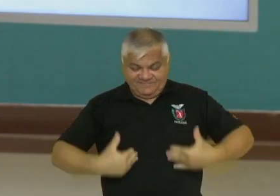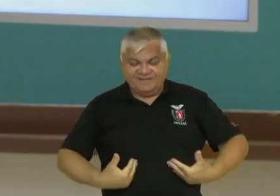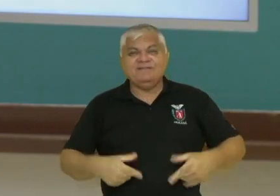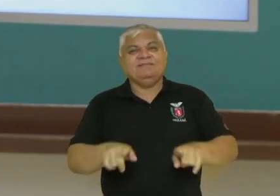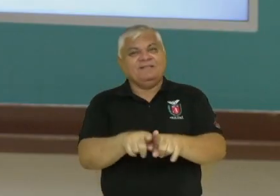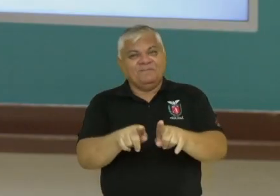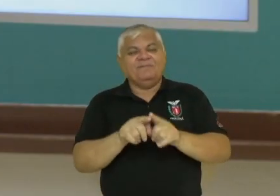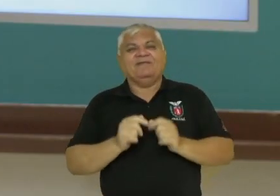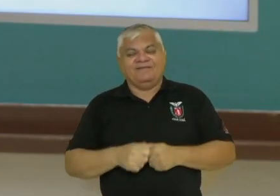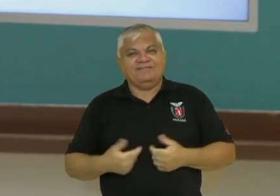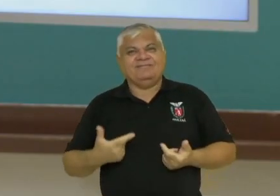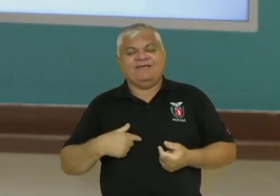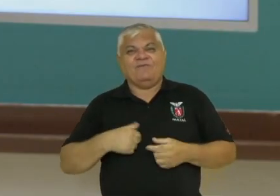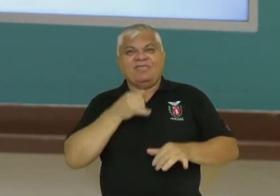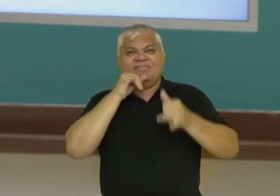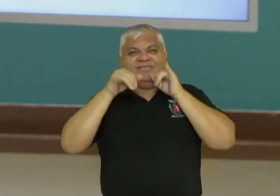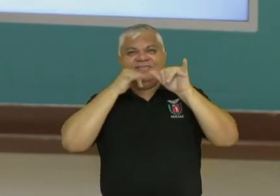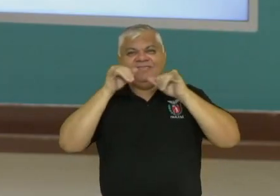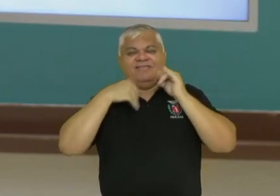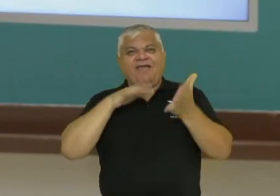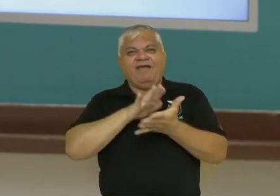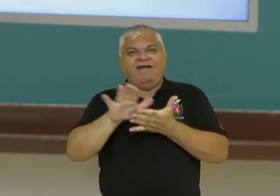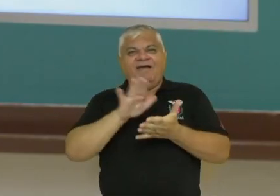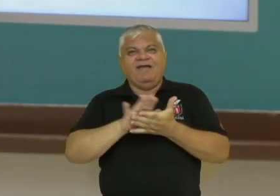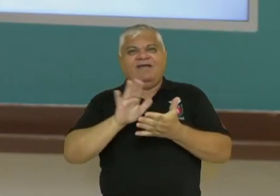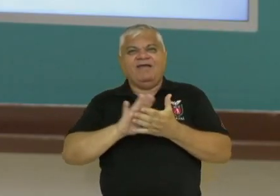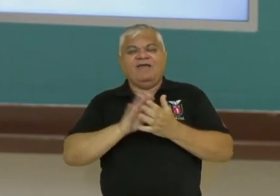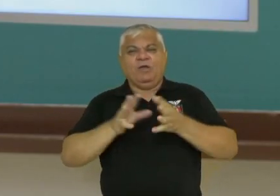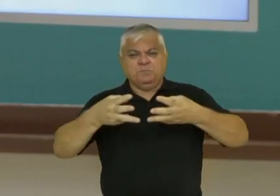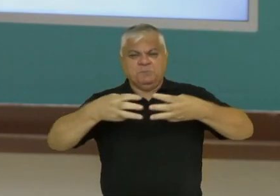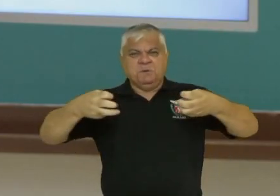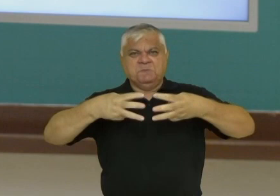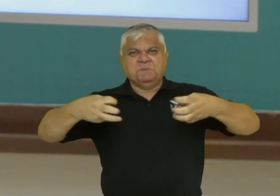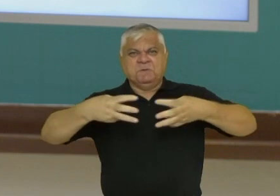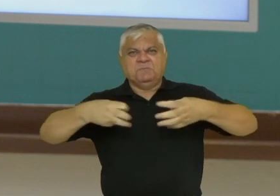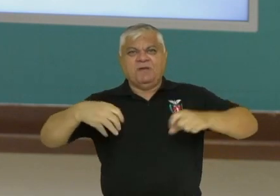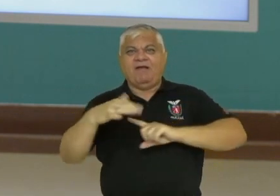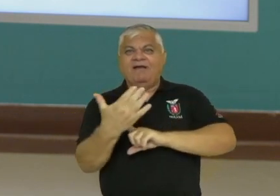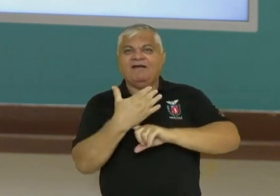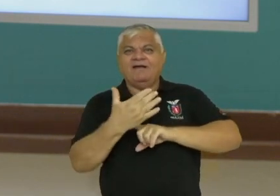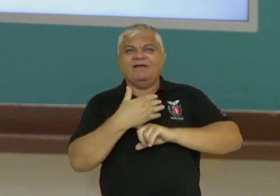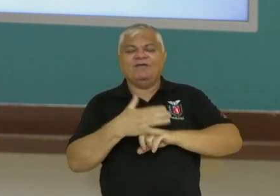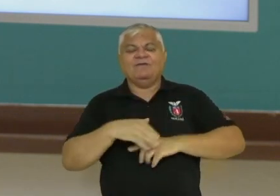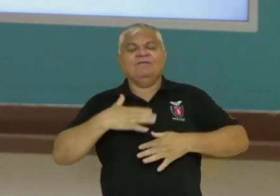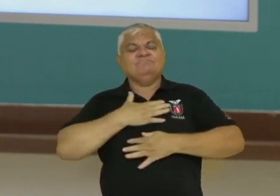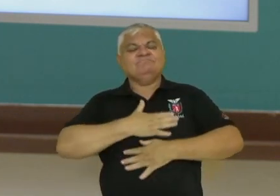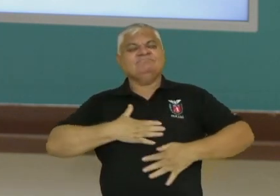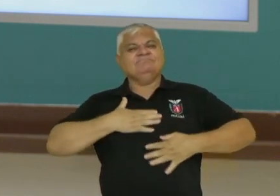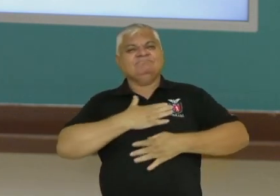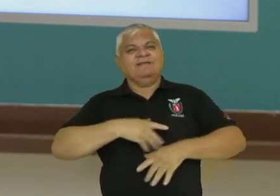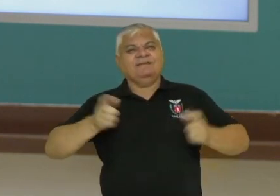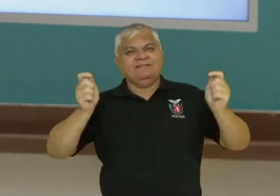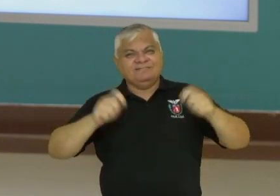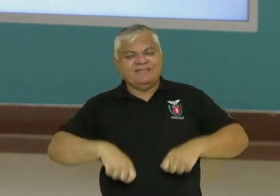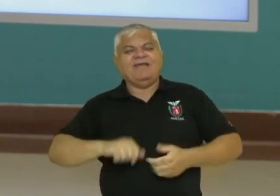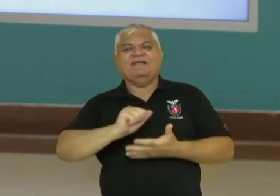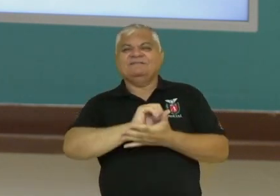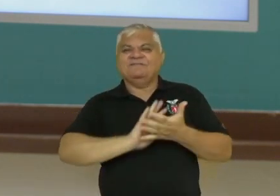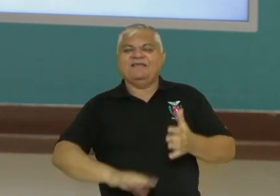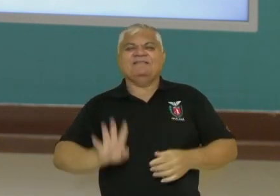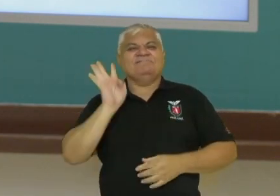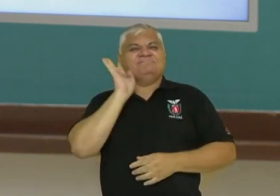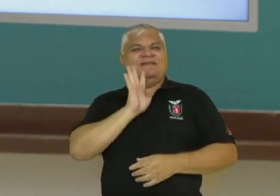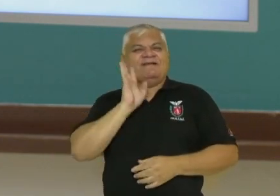melhor do que gastar uma energia, tonificar o grupo e se divertindo ali, praticando uma atividade divertida,